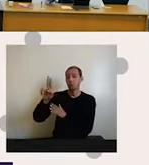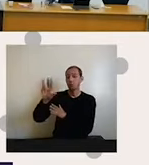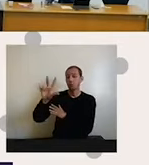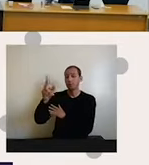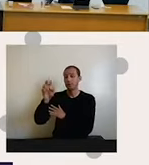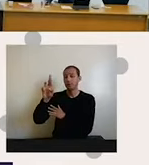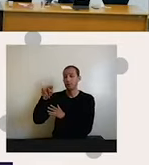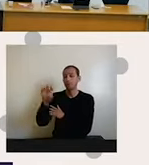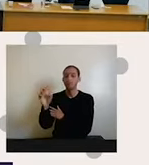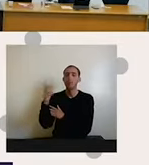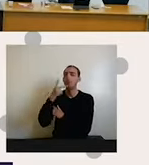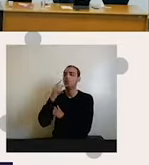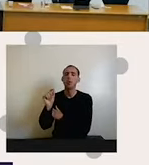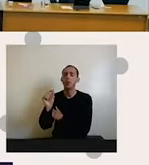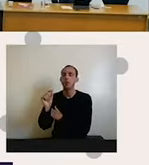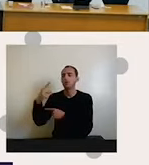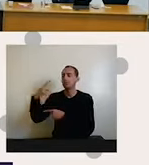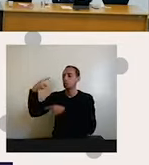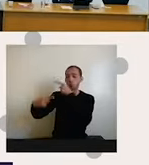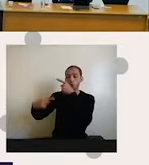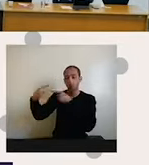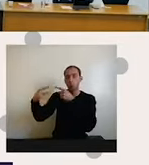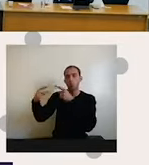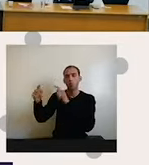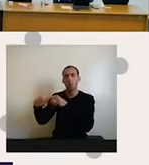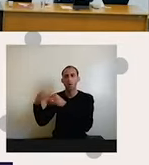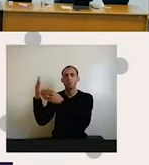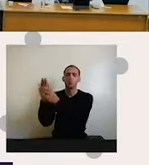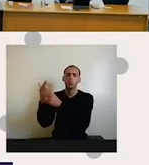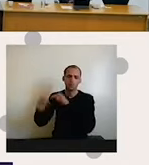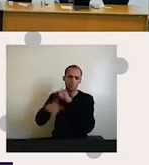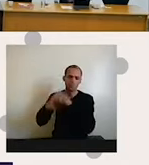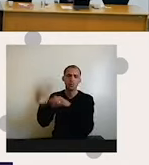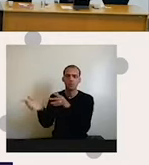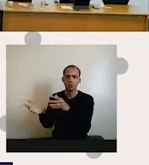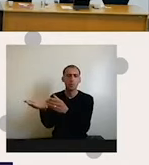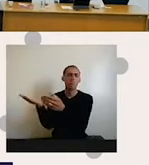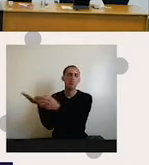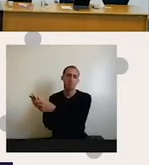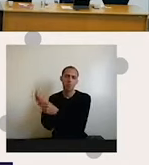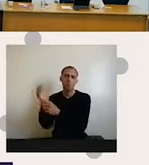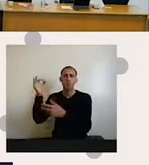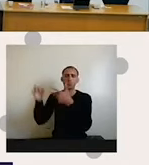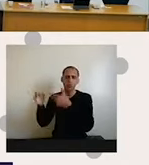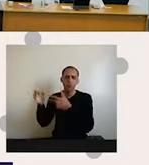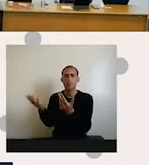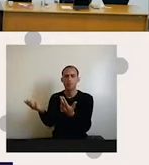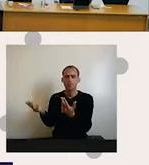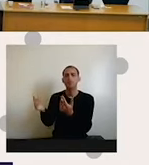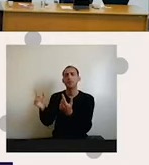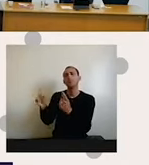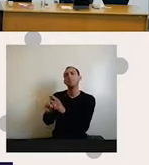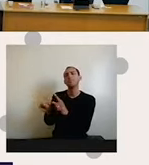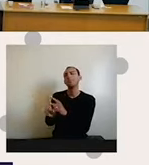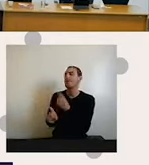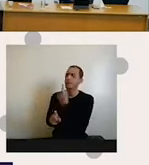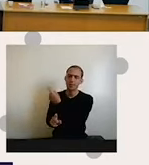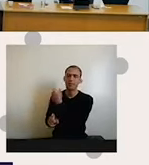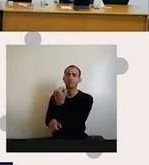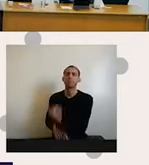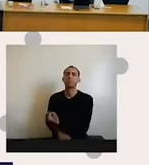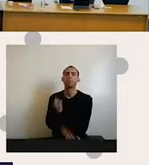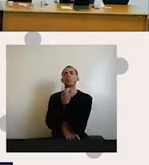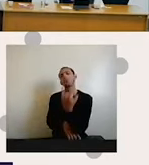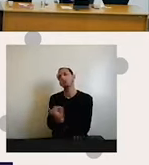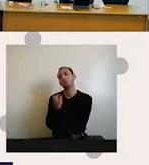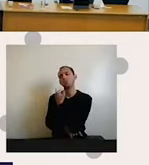do perito judicial, né, também é de suma importância, porque o artigo 156 do Código do Processo Civil vai dizer